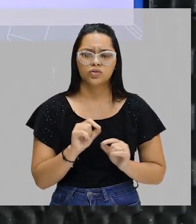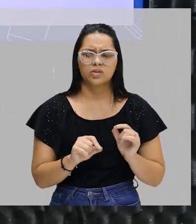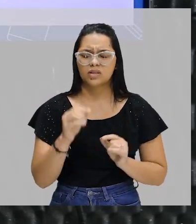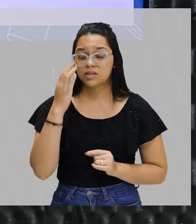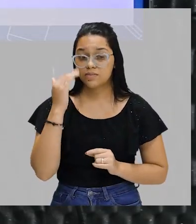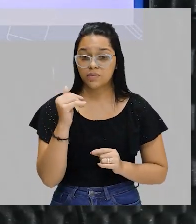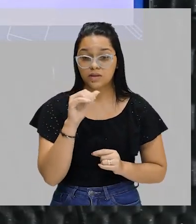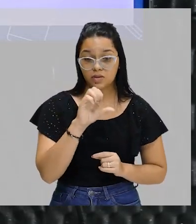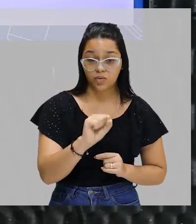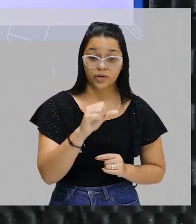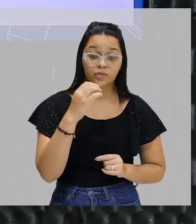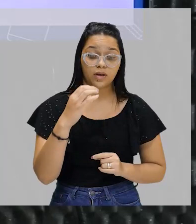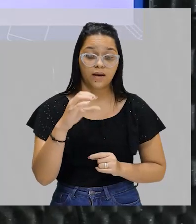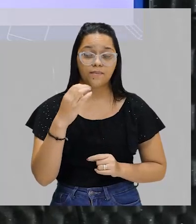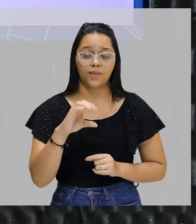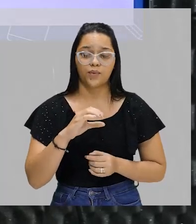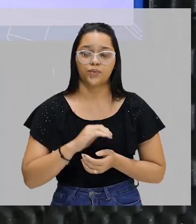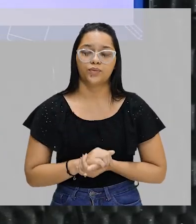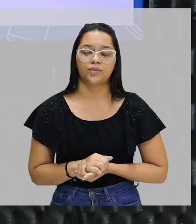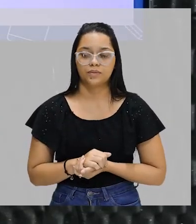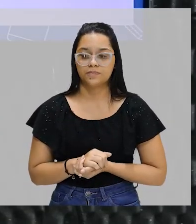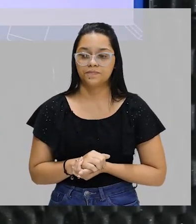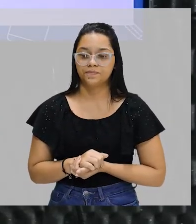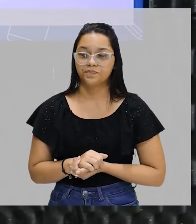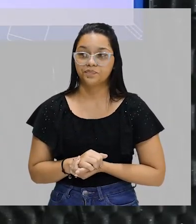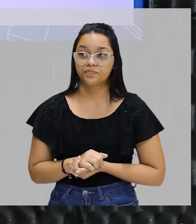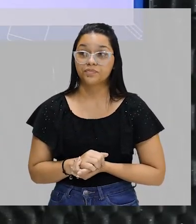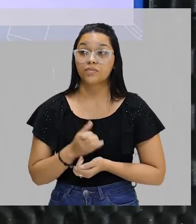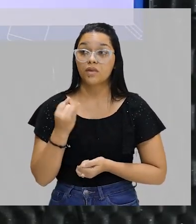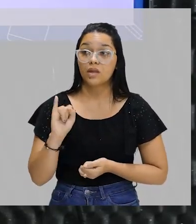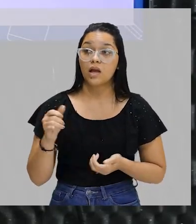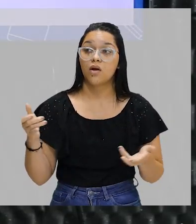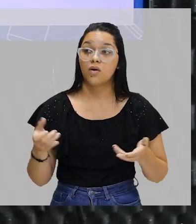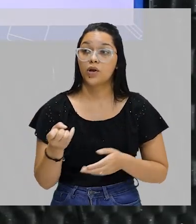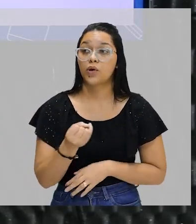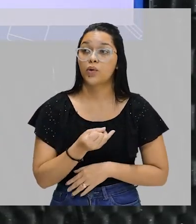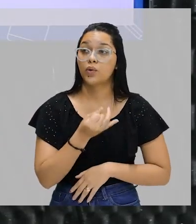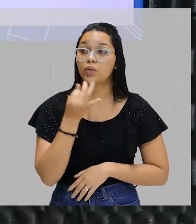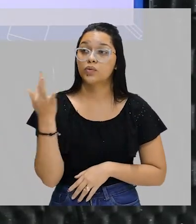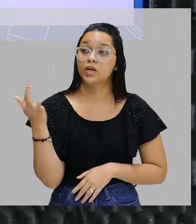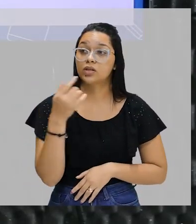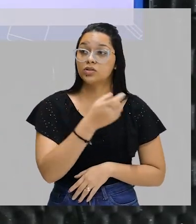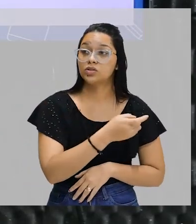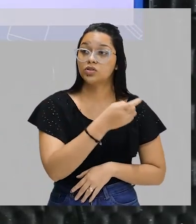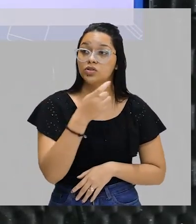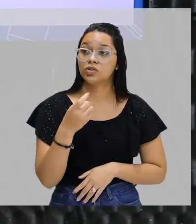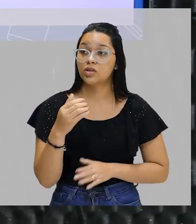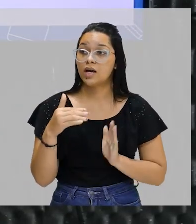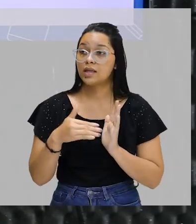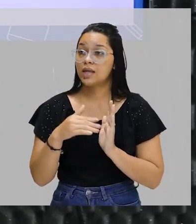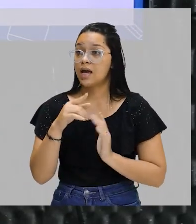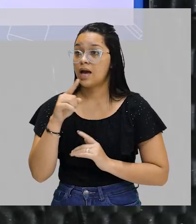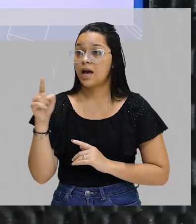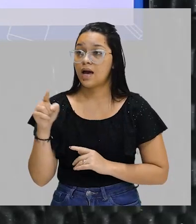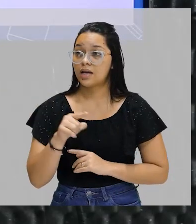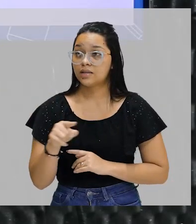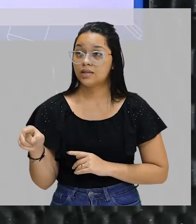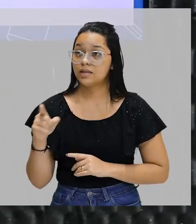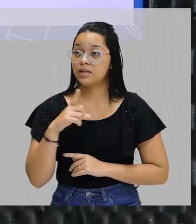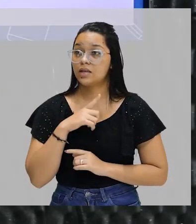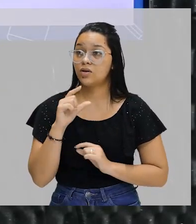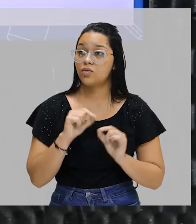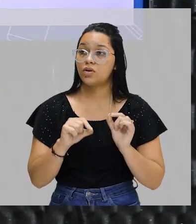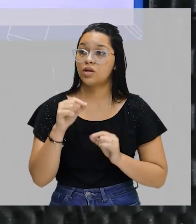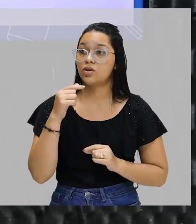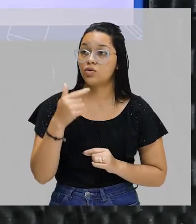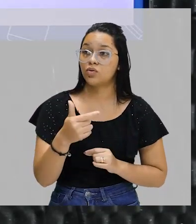ó, 8 carbonos, beleza? Agora, se a gente contar, turminha, ó, de X a Z, eu vou ter,